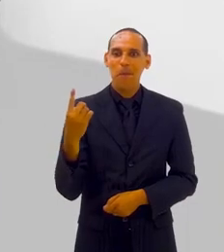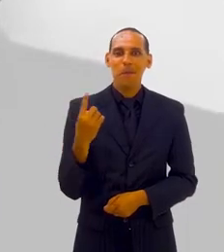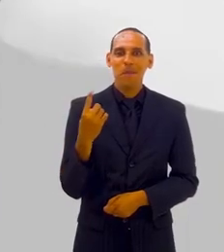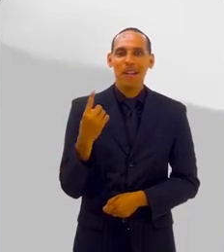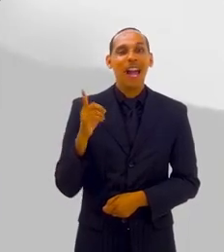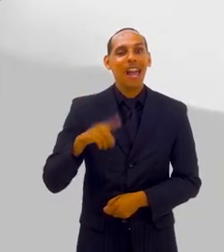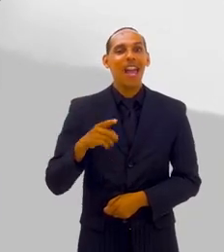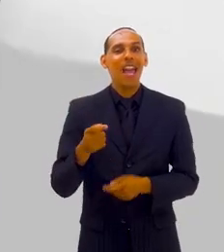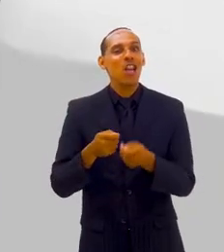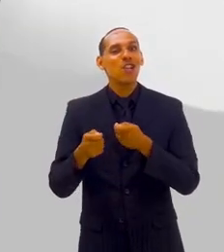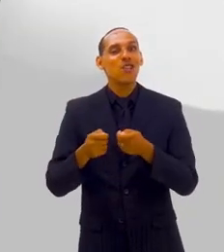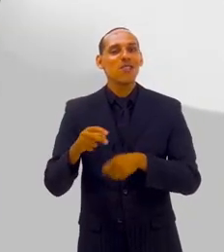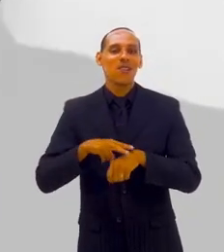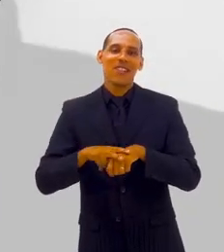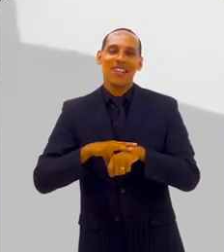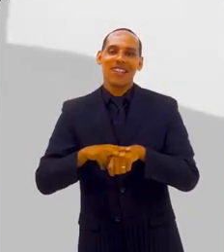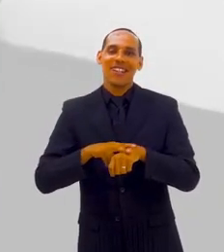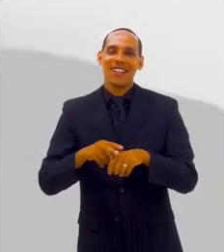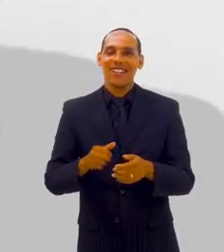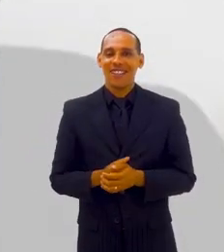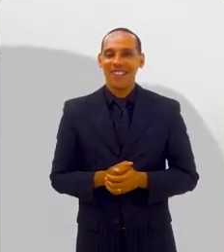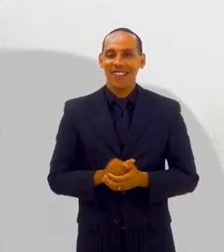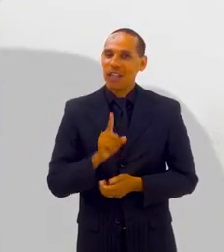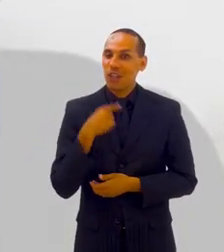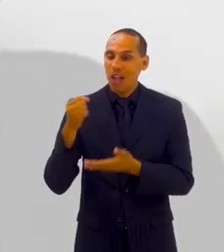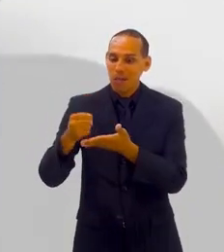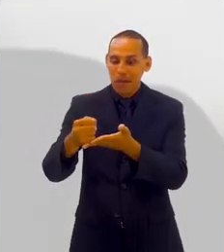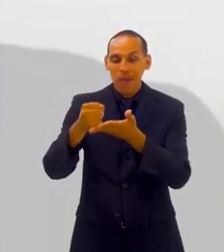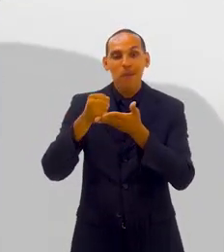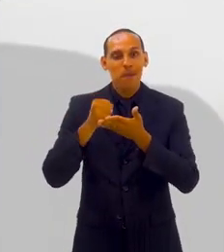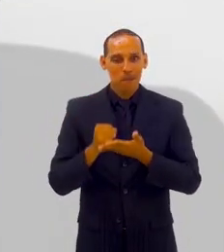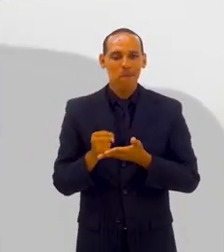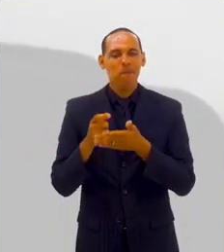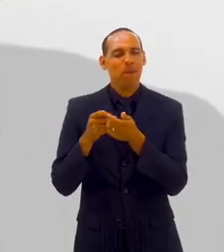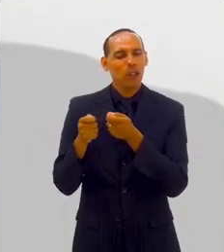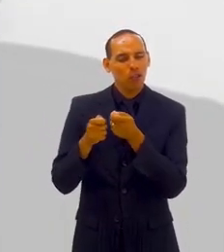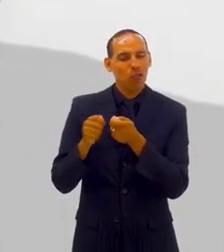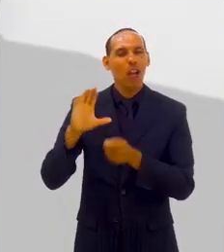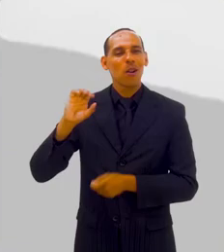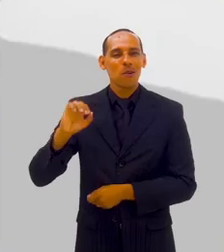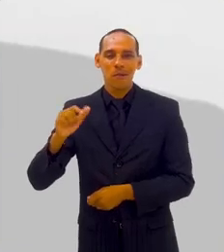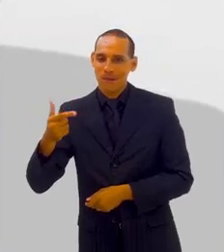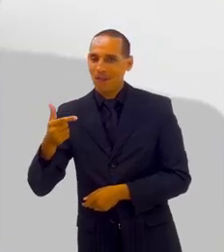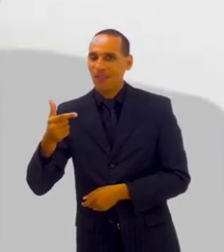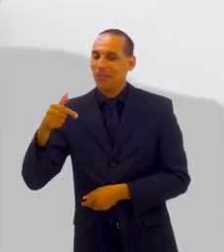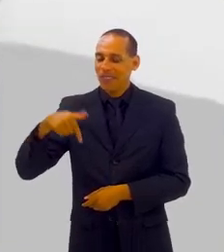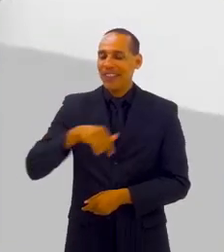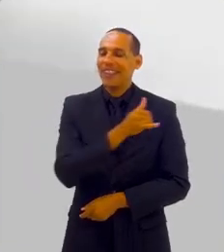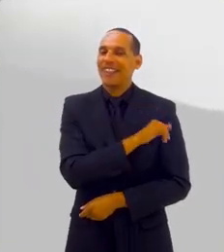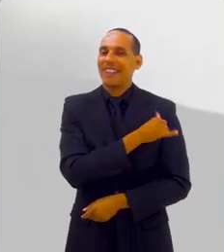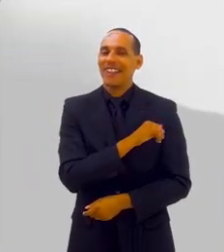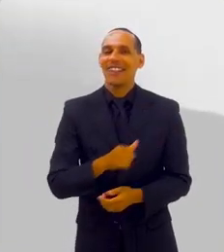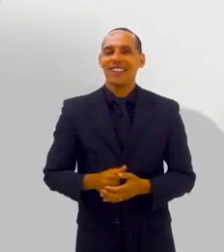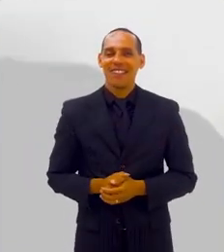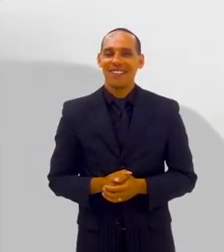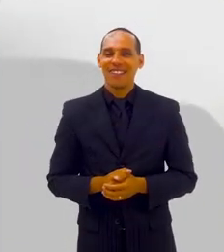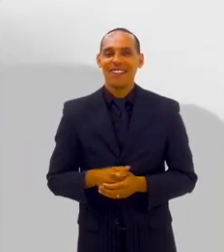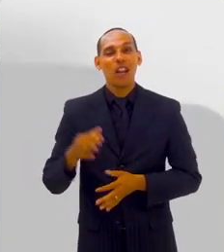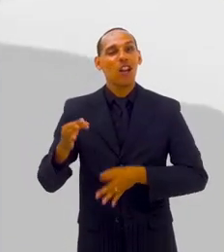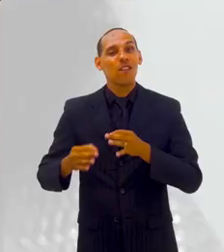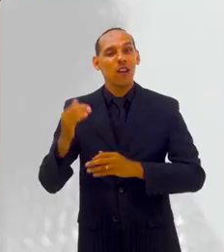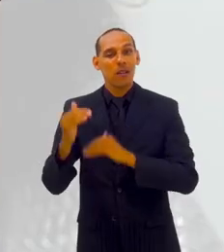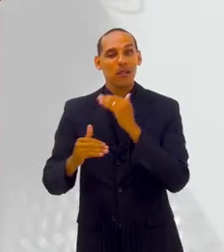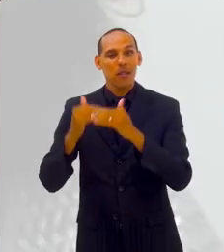economia verde né economia verde vão vão trazer vamos vamos negociar o carbono no Rio de Janeiro